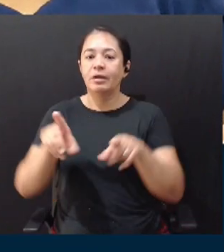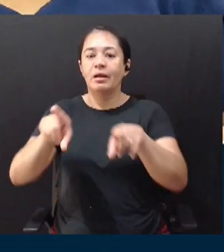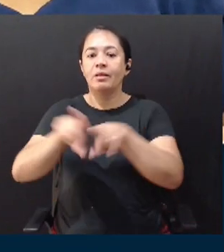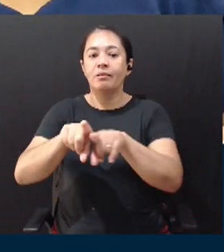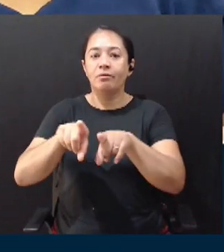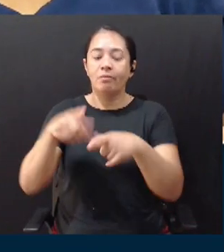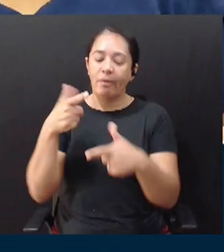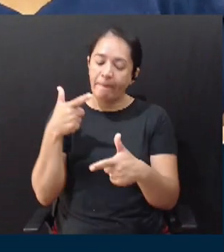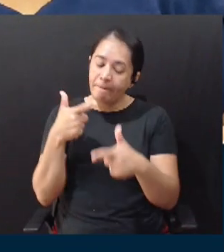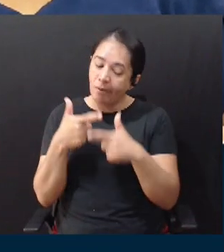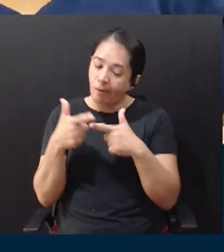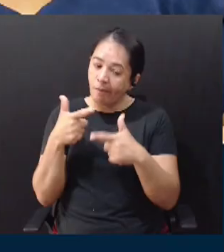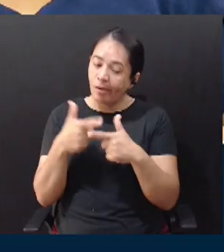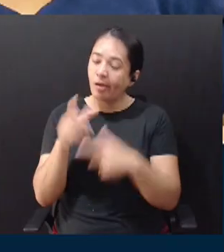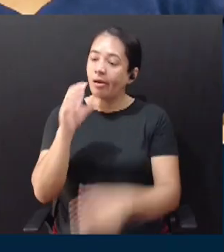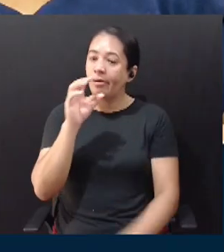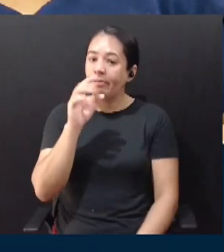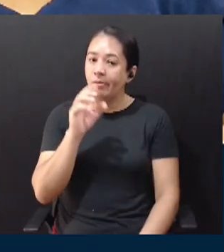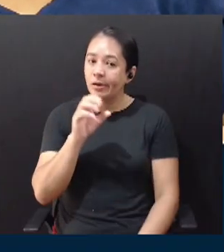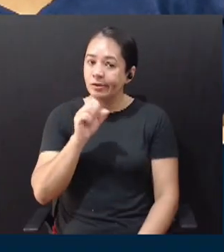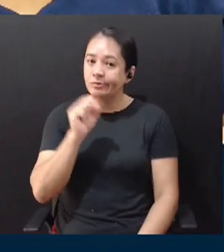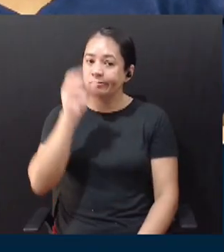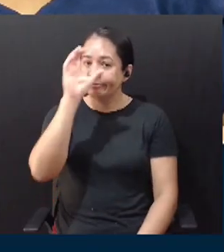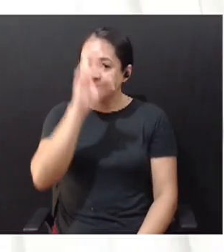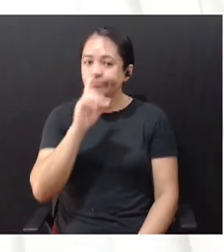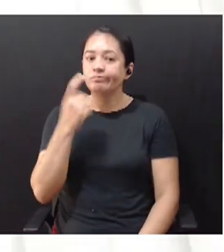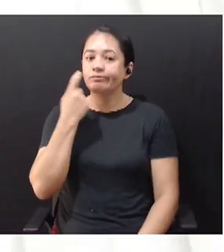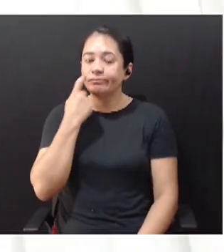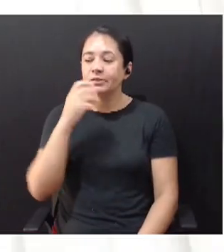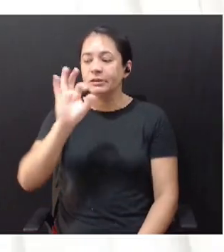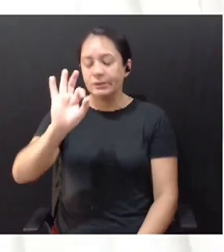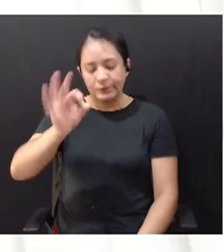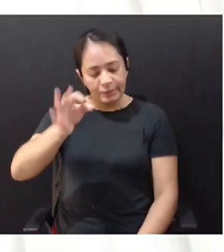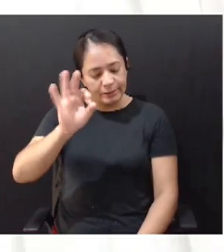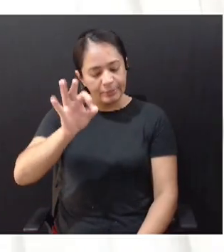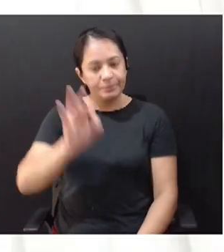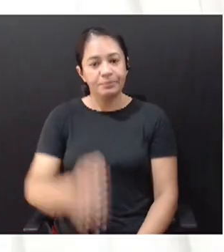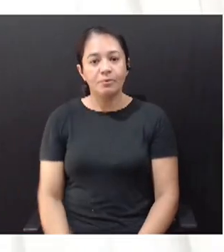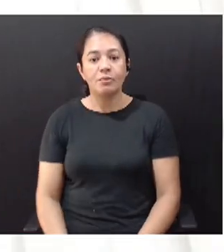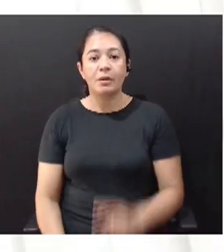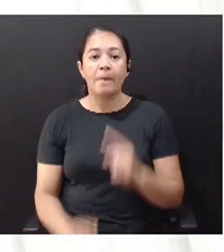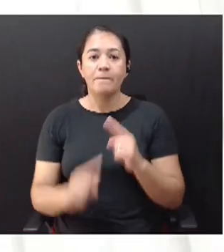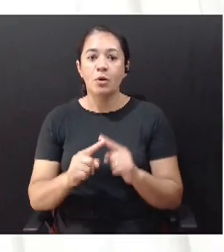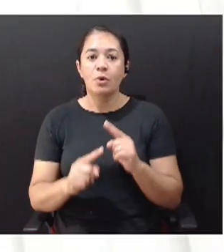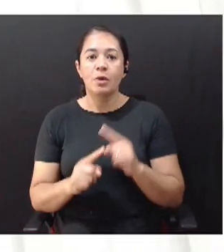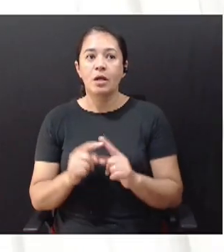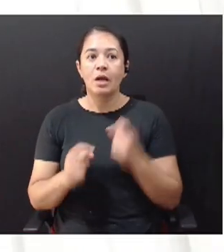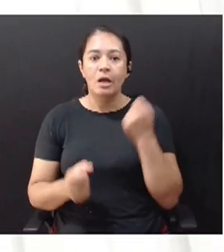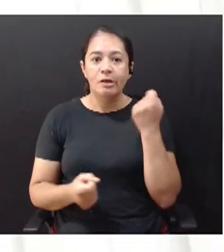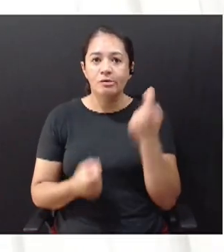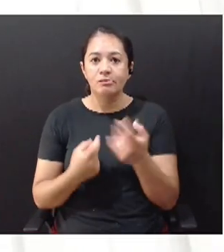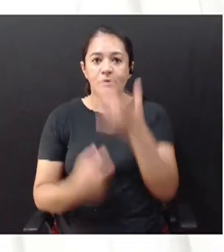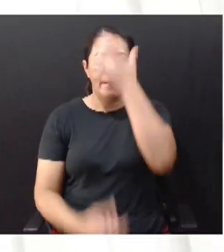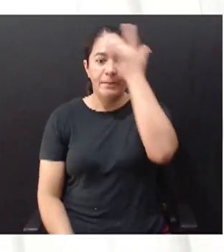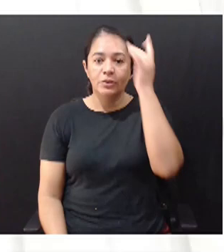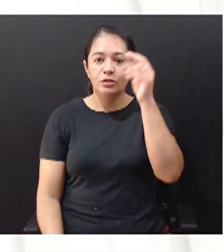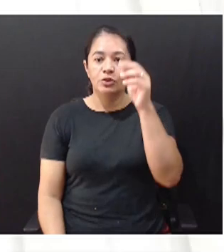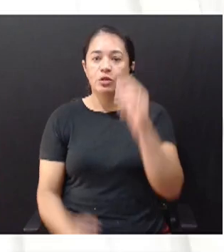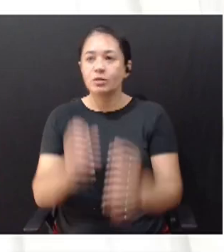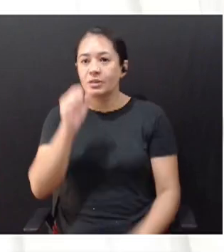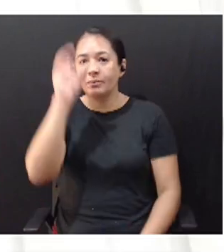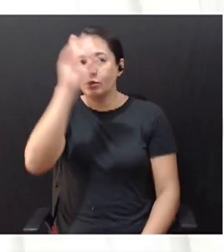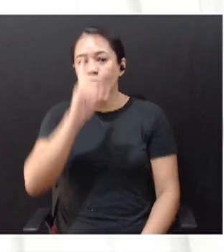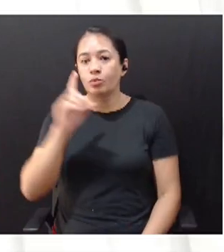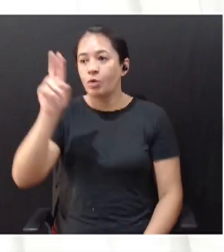domingo, não é? Com toda certeza, Rúbia. Tem pessoas que usam o final de semana de uma